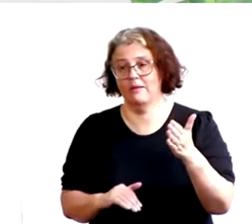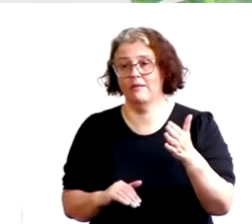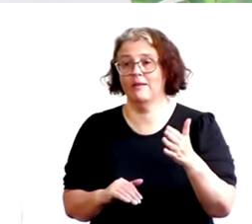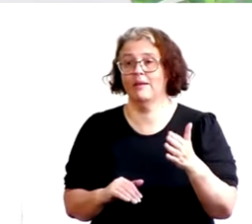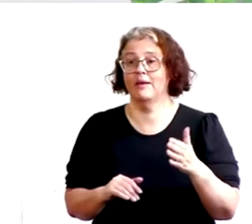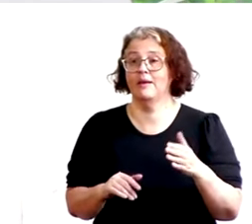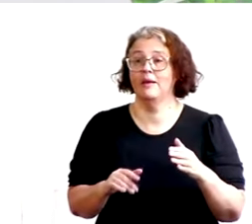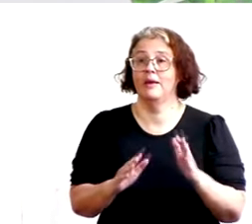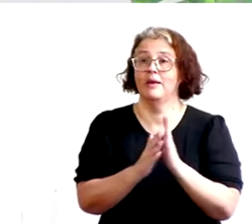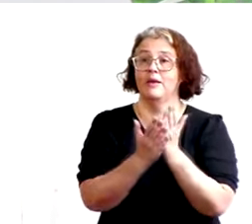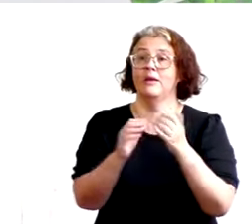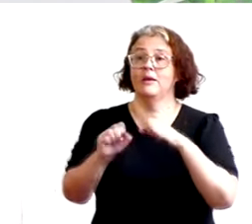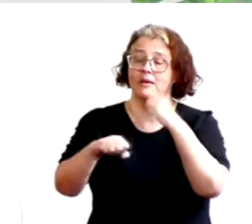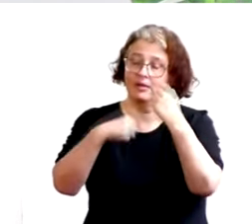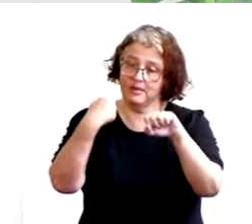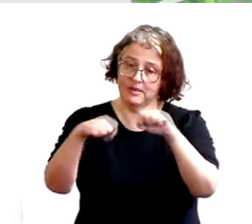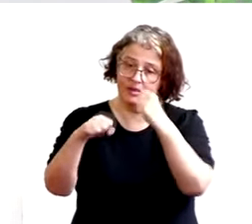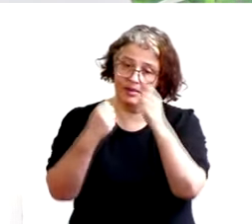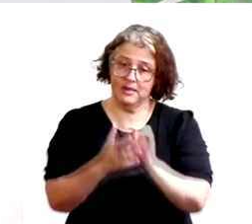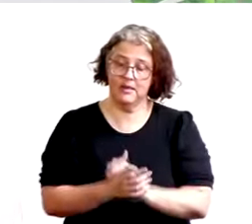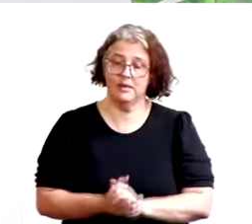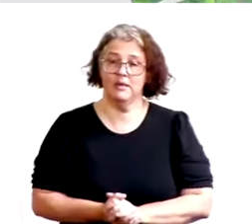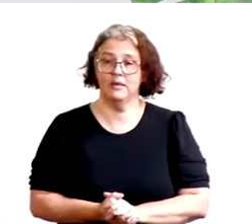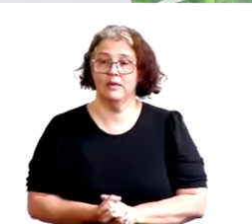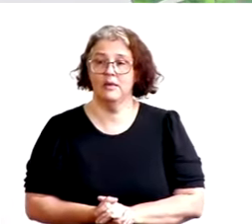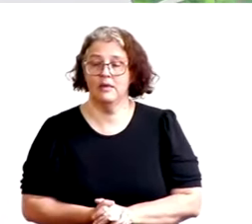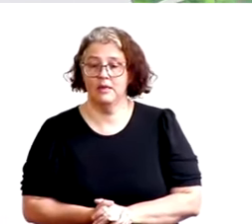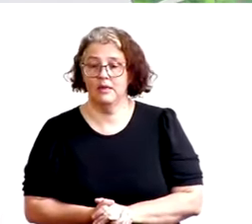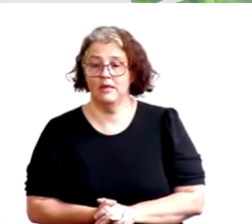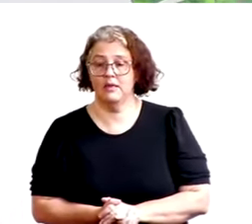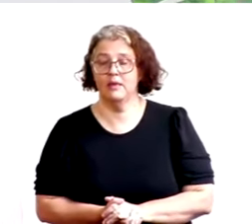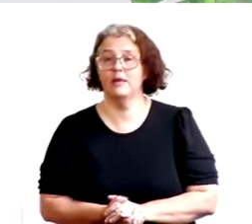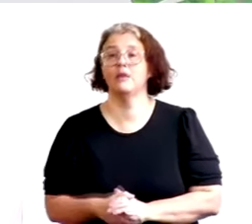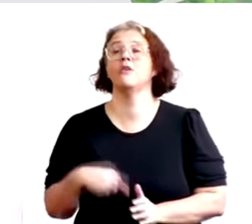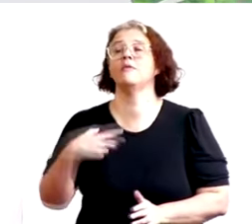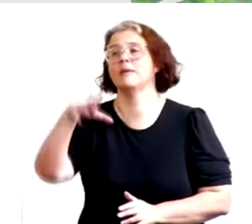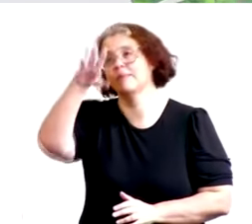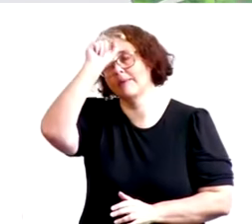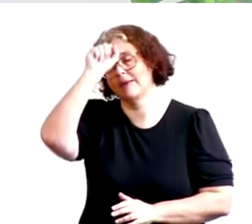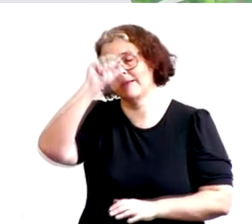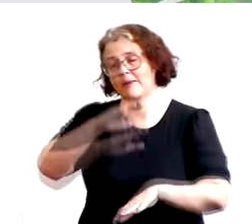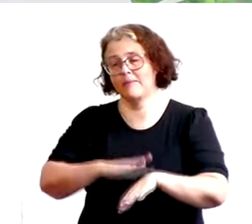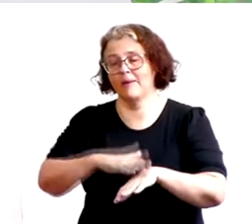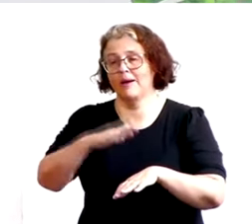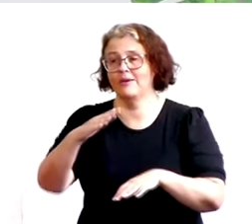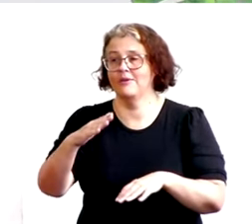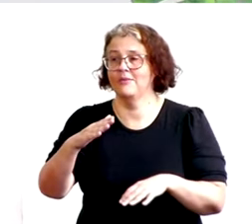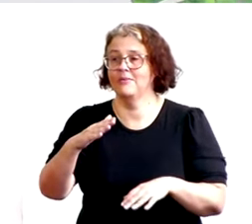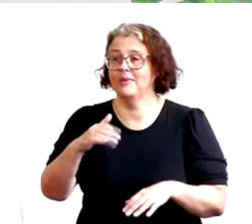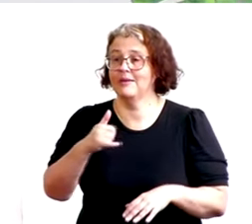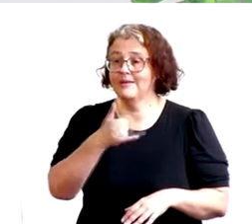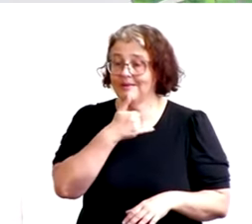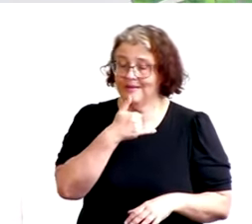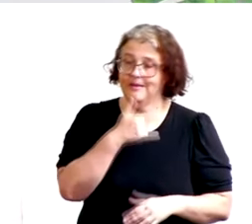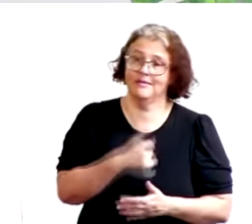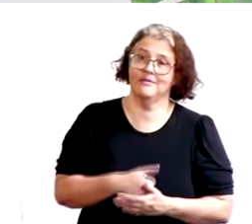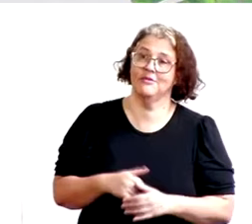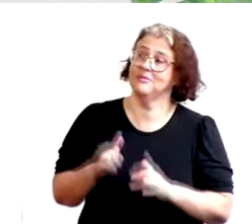e nós vamos aprender um pouco mais sobre o lamento na nossa aula de escola dominical hoje